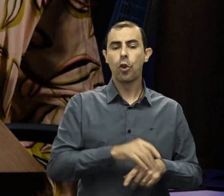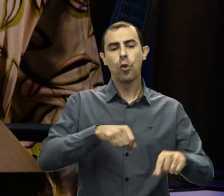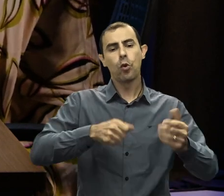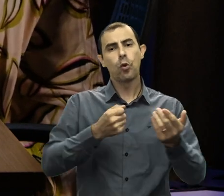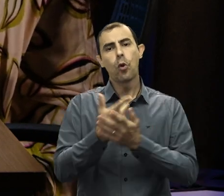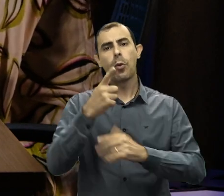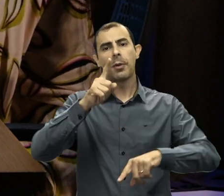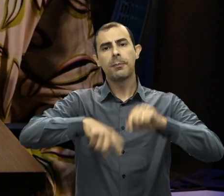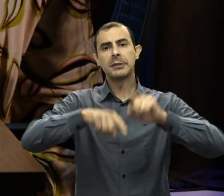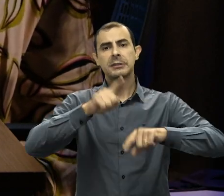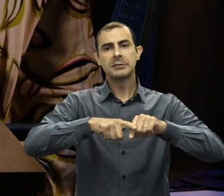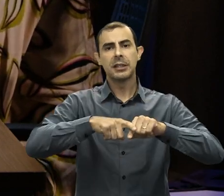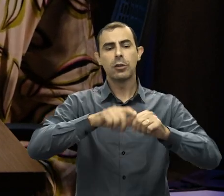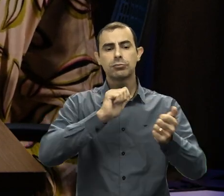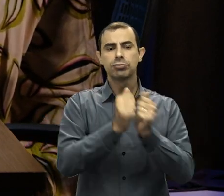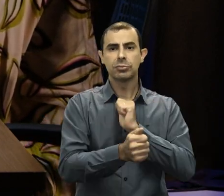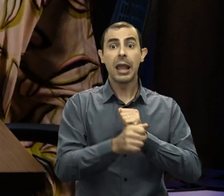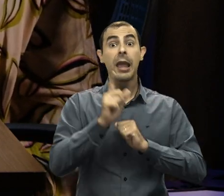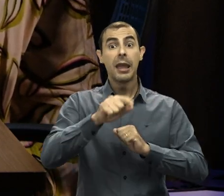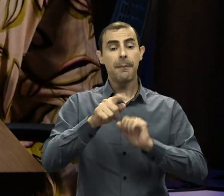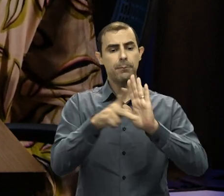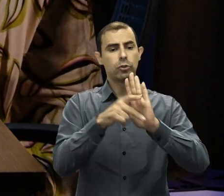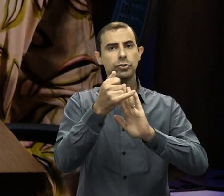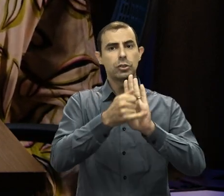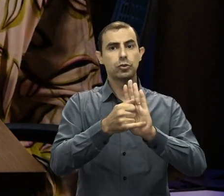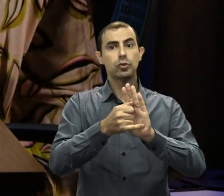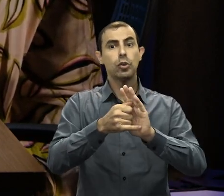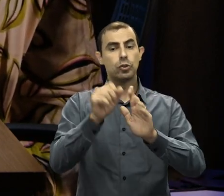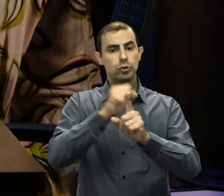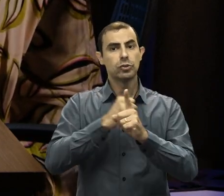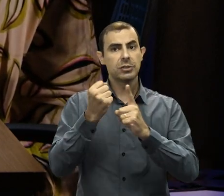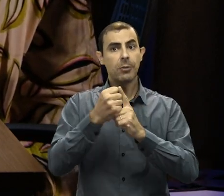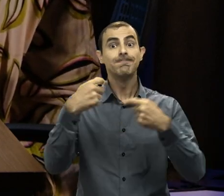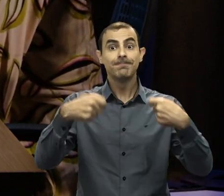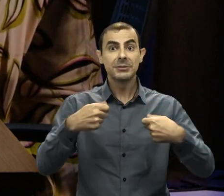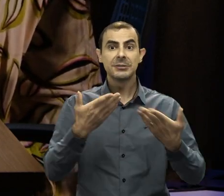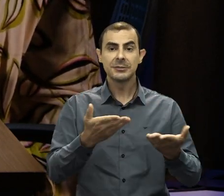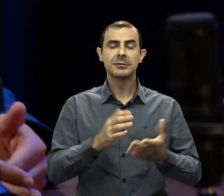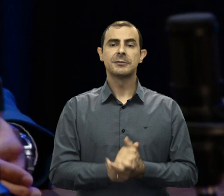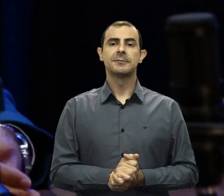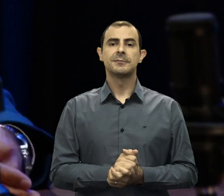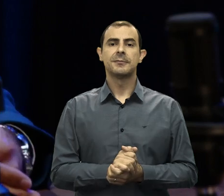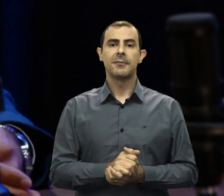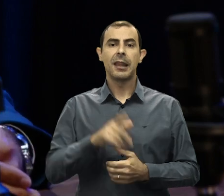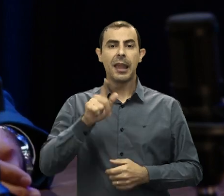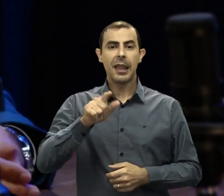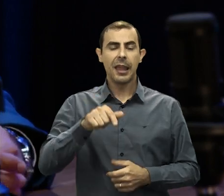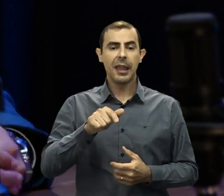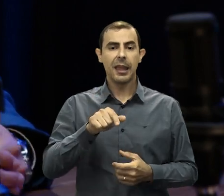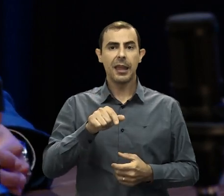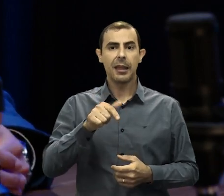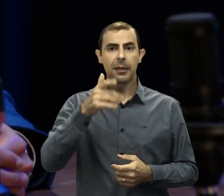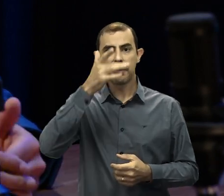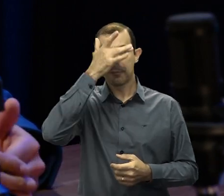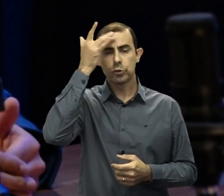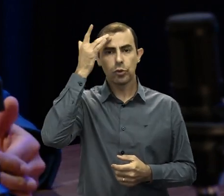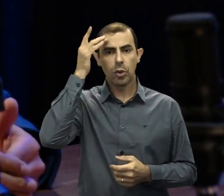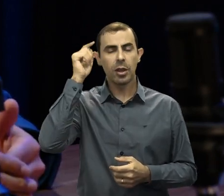material esportivo, que é o que quem faz o projeto social precisa, que é aquele que está lá fazendo um trabalho